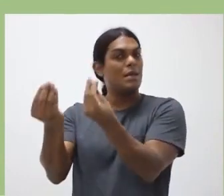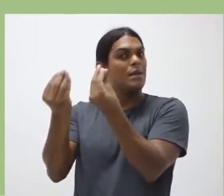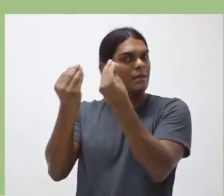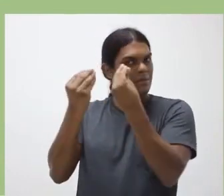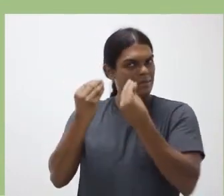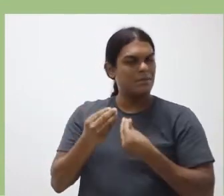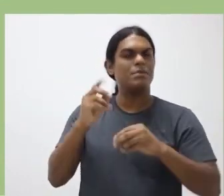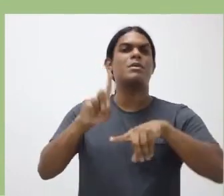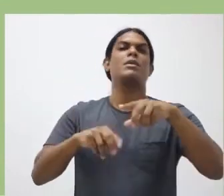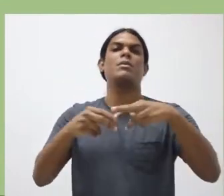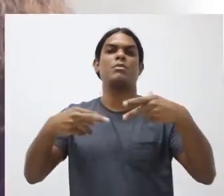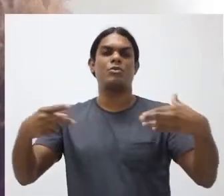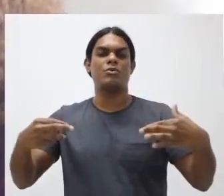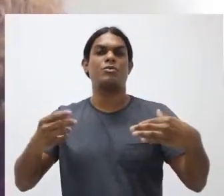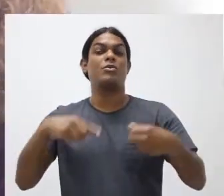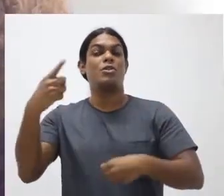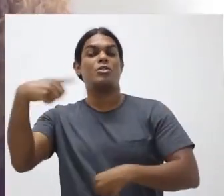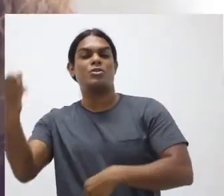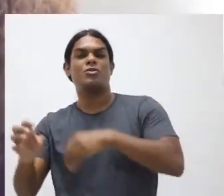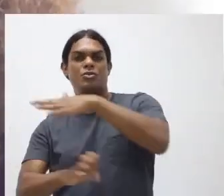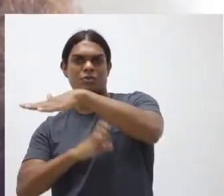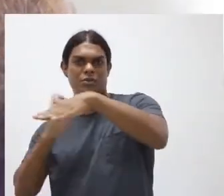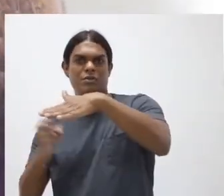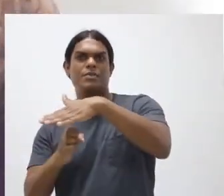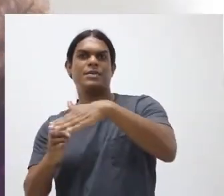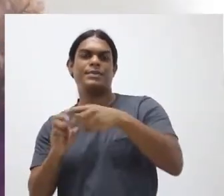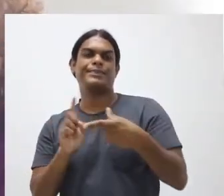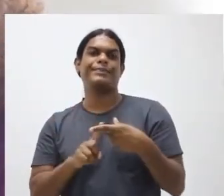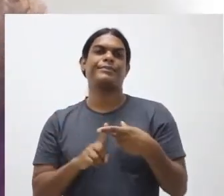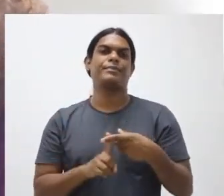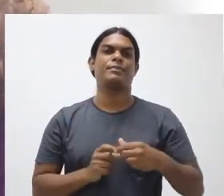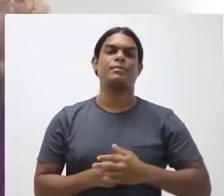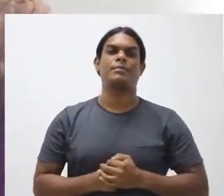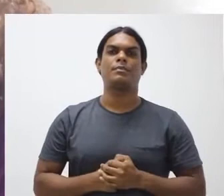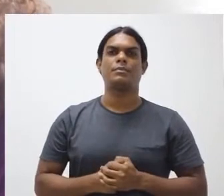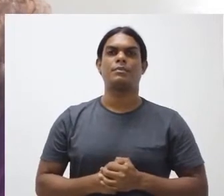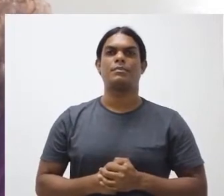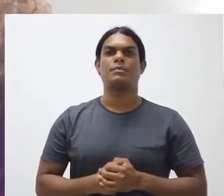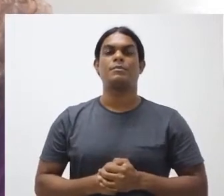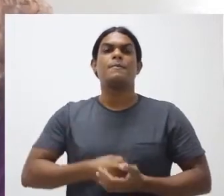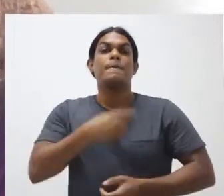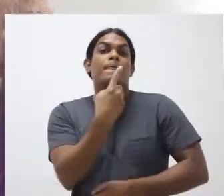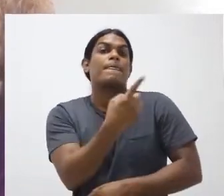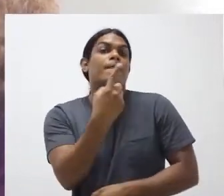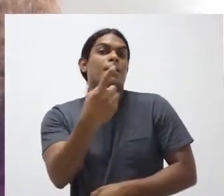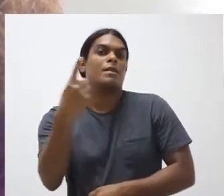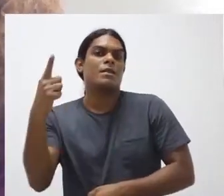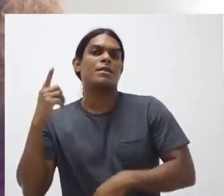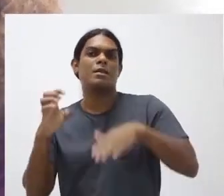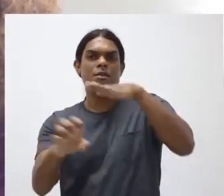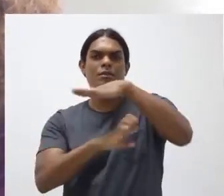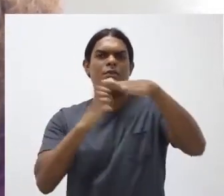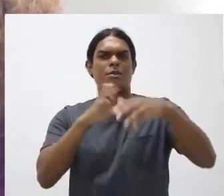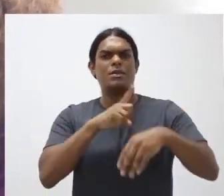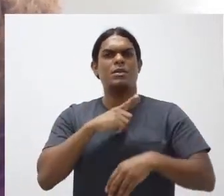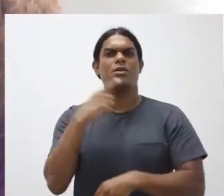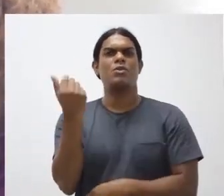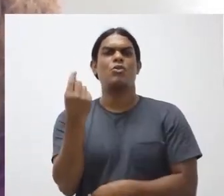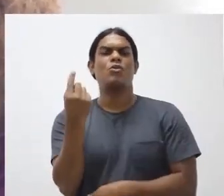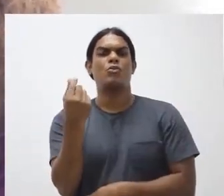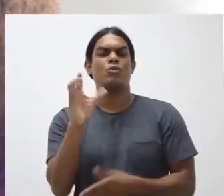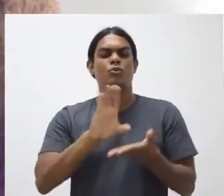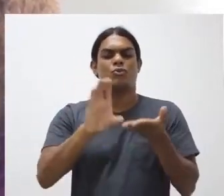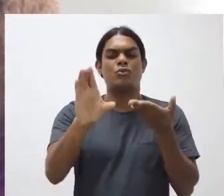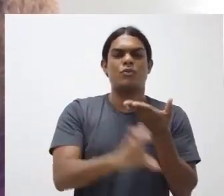por transferência. Mas, ora, cada fábrica tem o seu custo de produção. Nos custos de